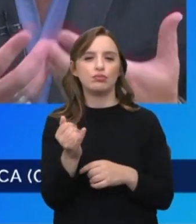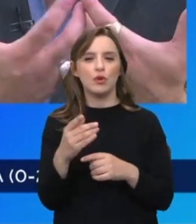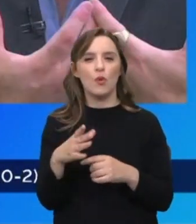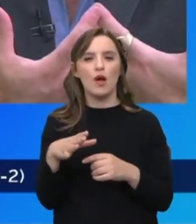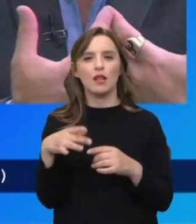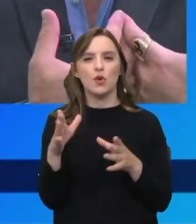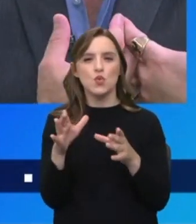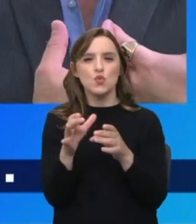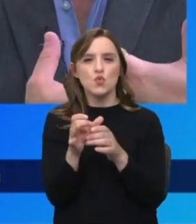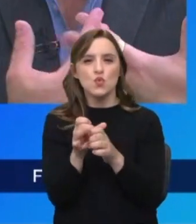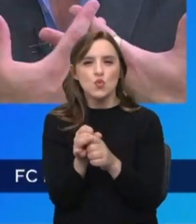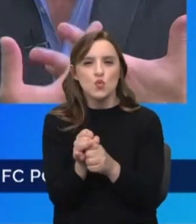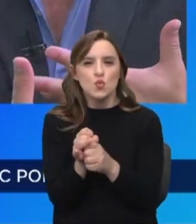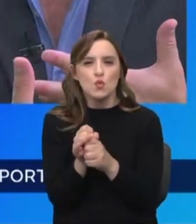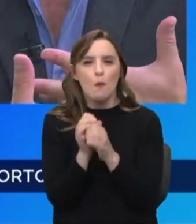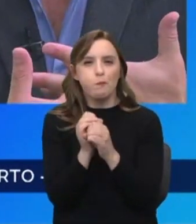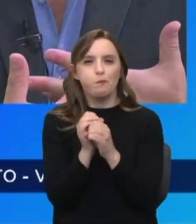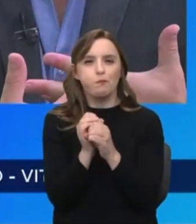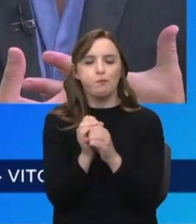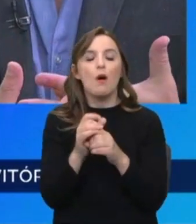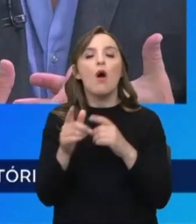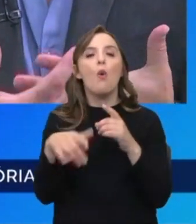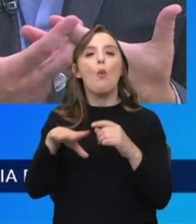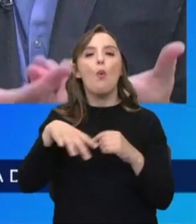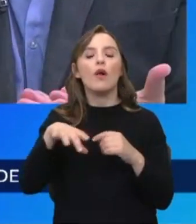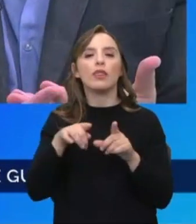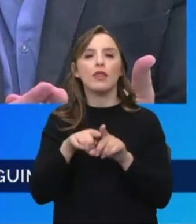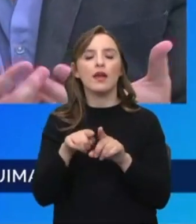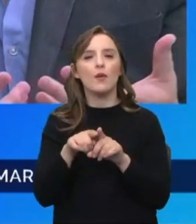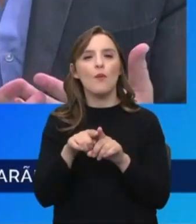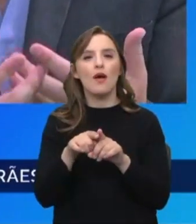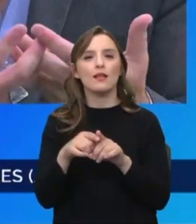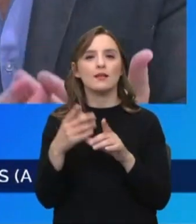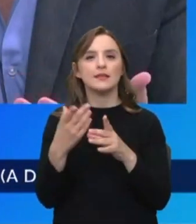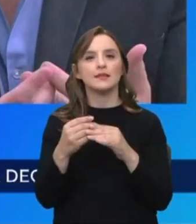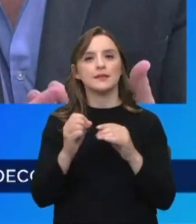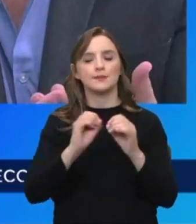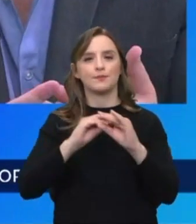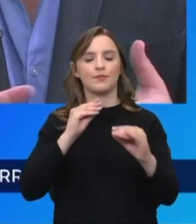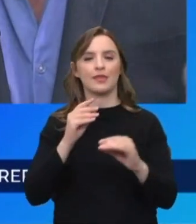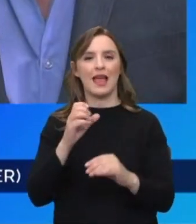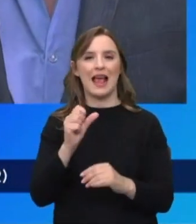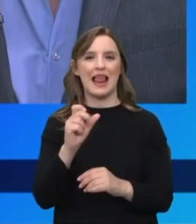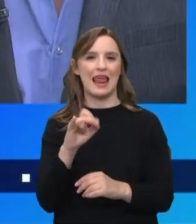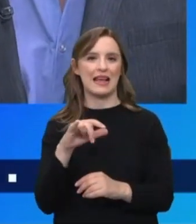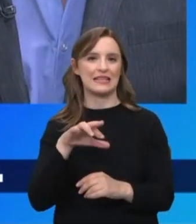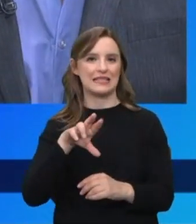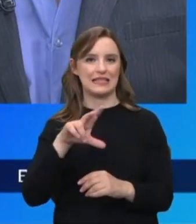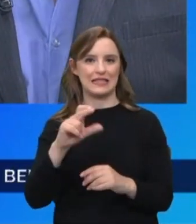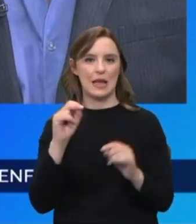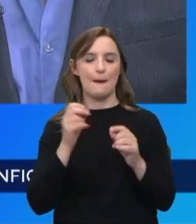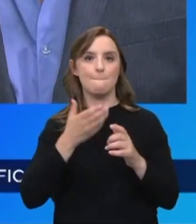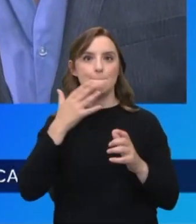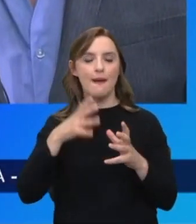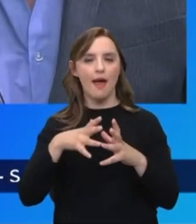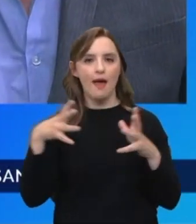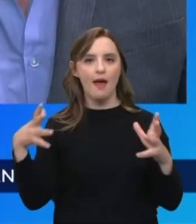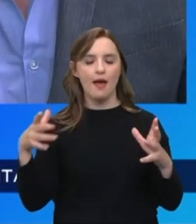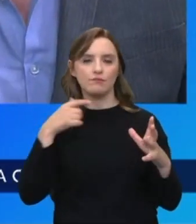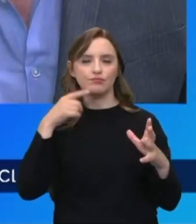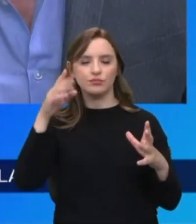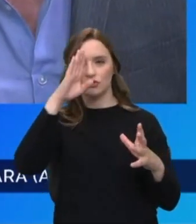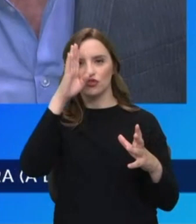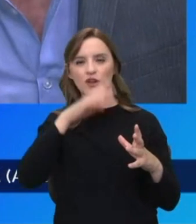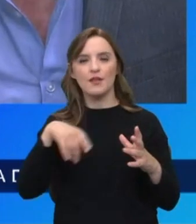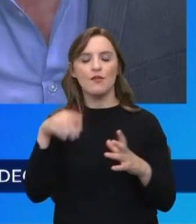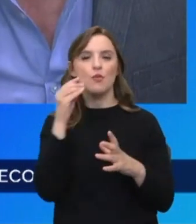que residem no coração das galáxias, pelo menos das maiores galáxias. E quando eu digo que são supermaciços, estamos a falar de buracos